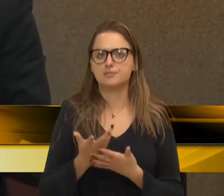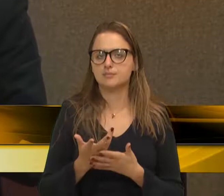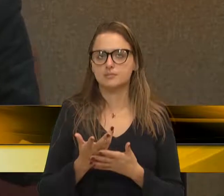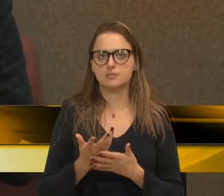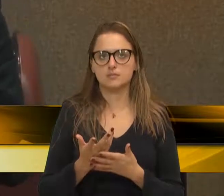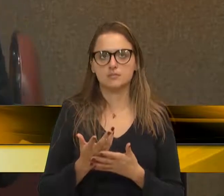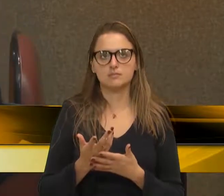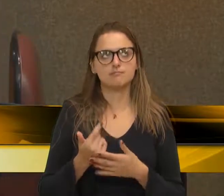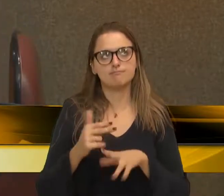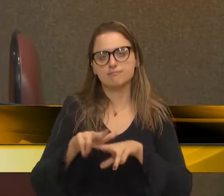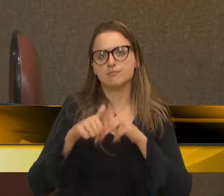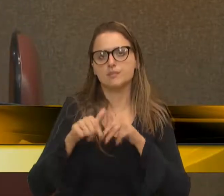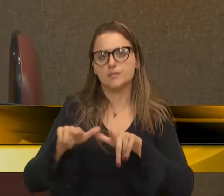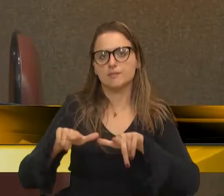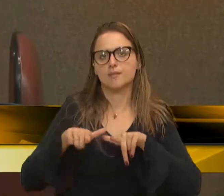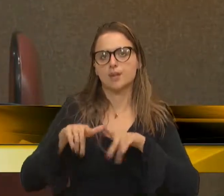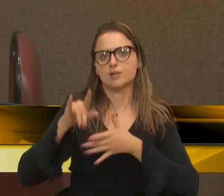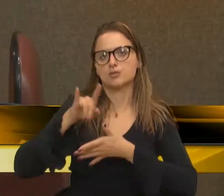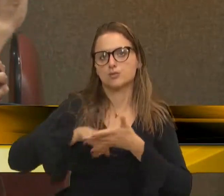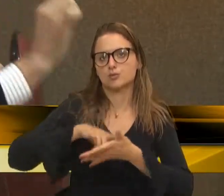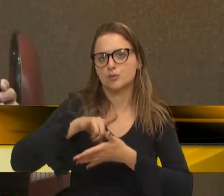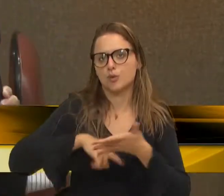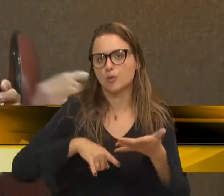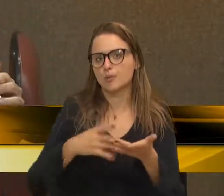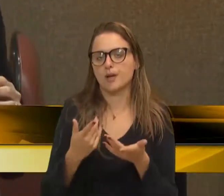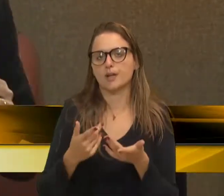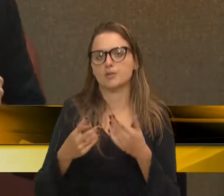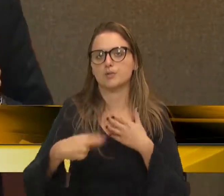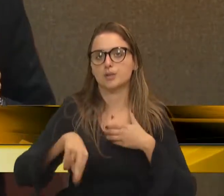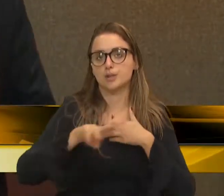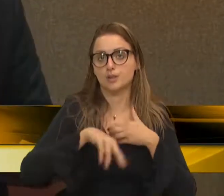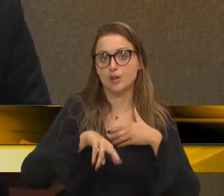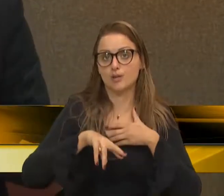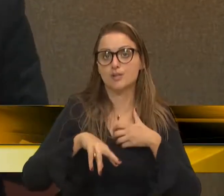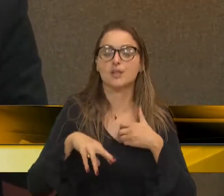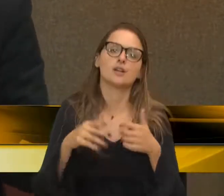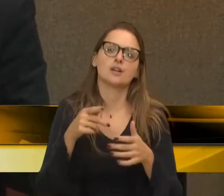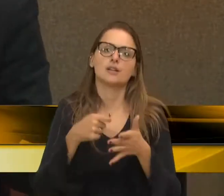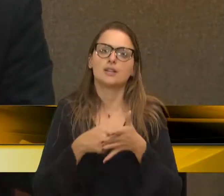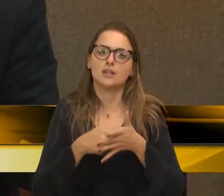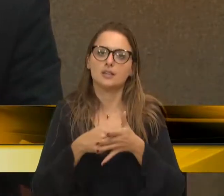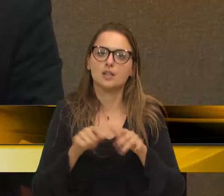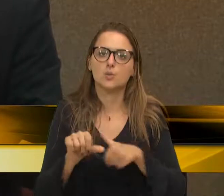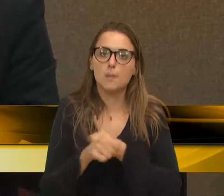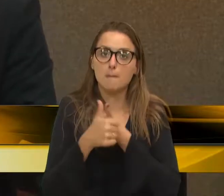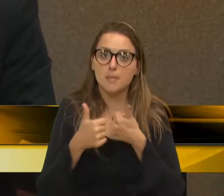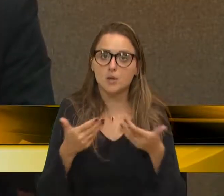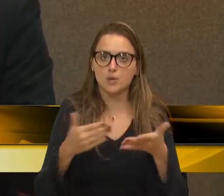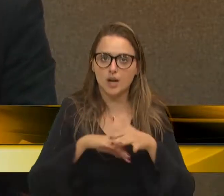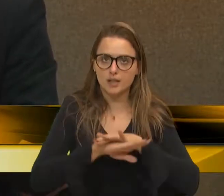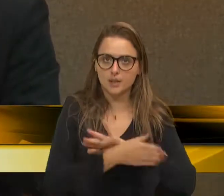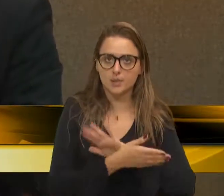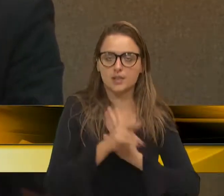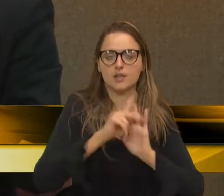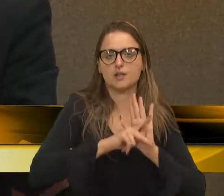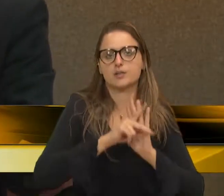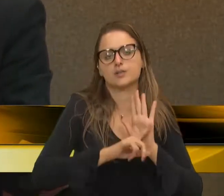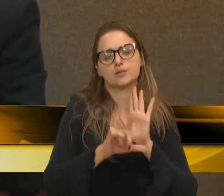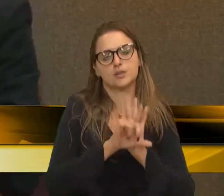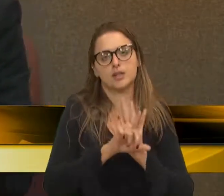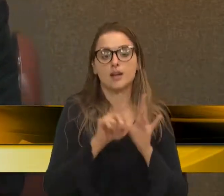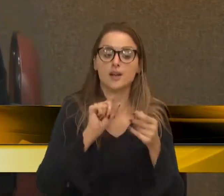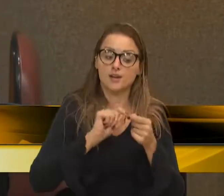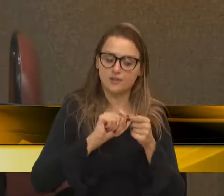de um quesito técnico que estamos tentando aperfeiçoar com esse projeto de lei, justamente faz com que